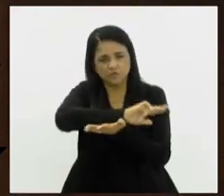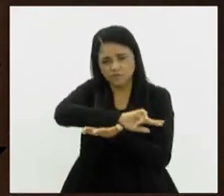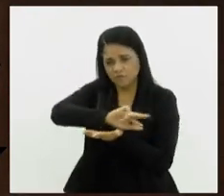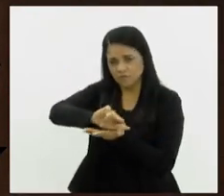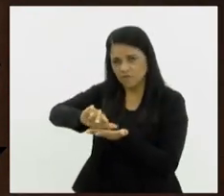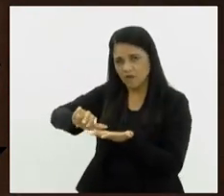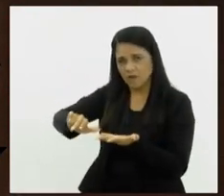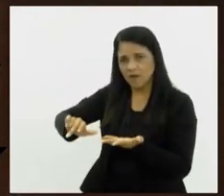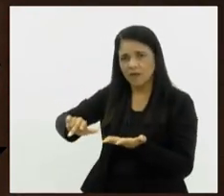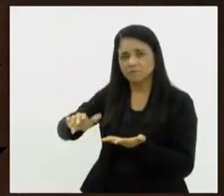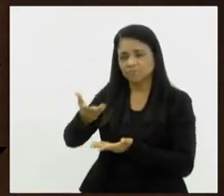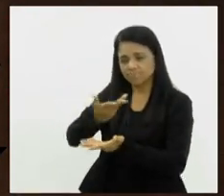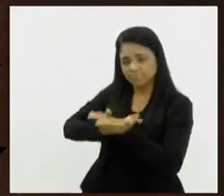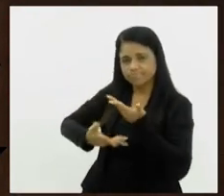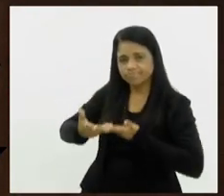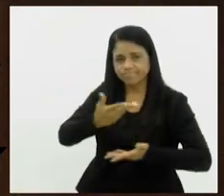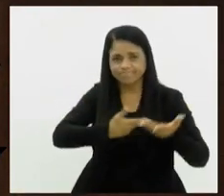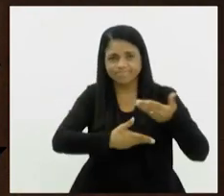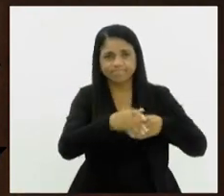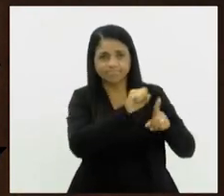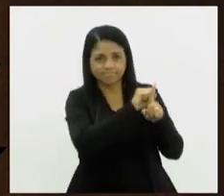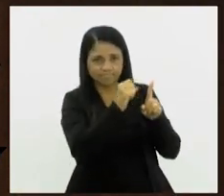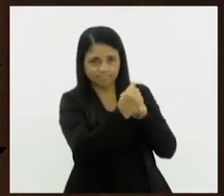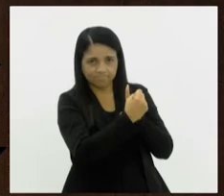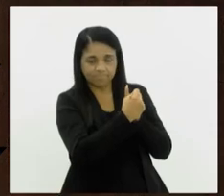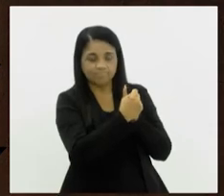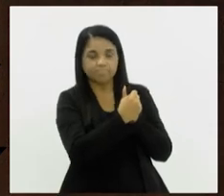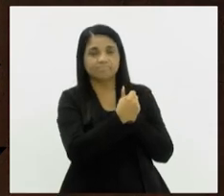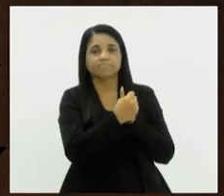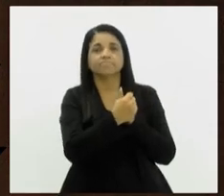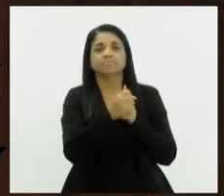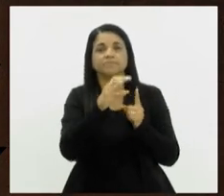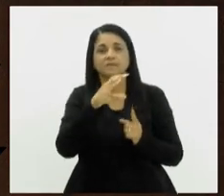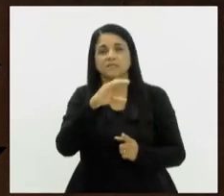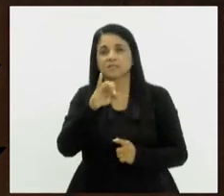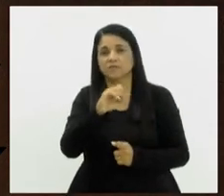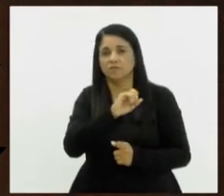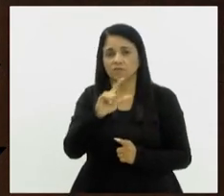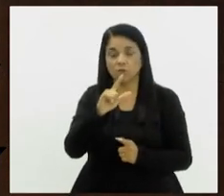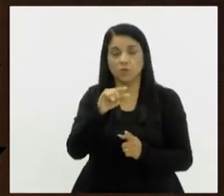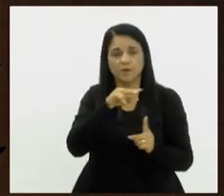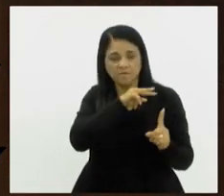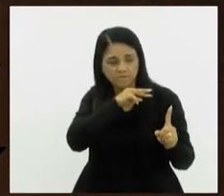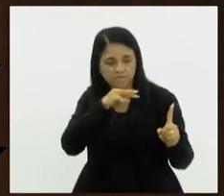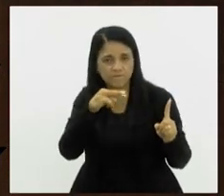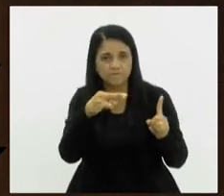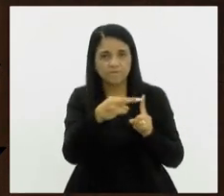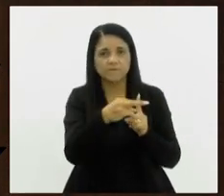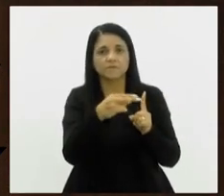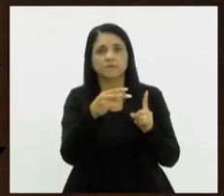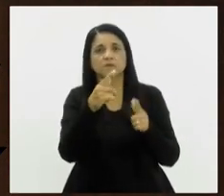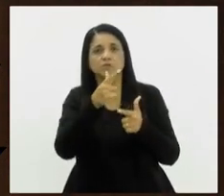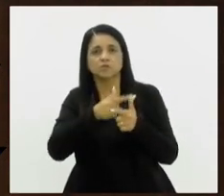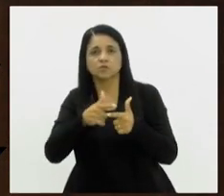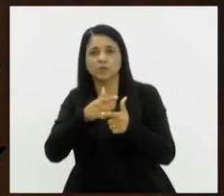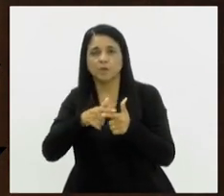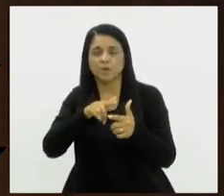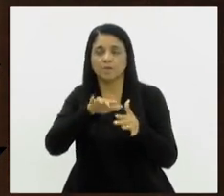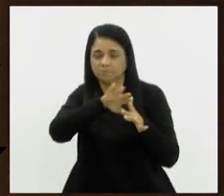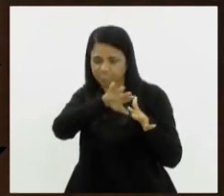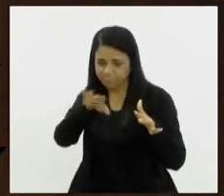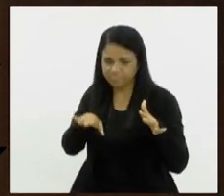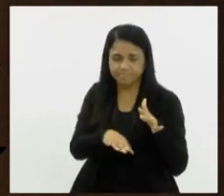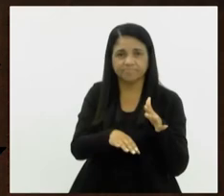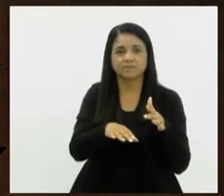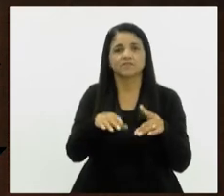outros atores da sociedade civil para justamente visibilizar as demandas reprimidas de mulheres negras. Fico